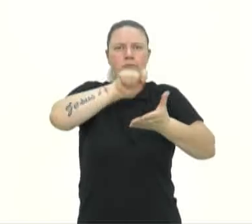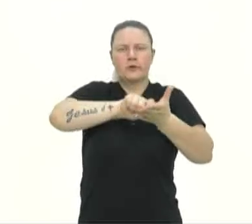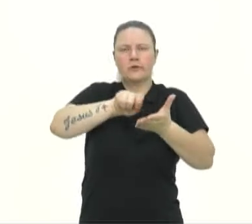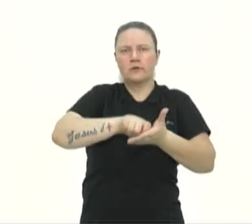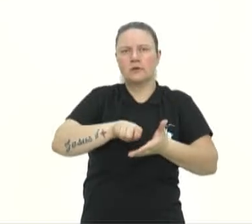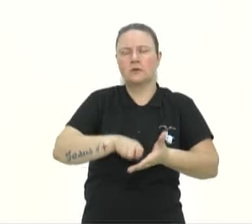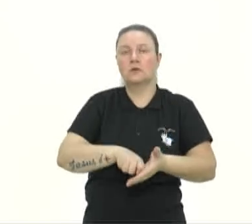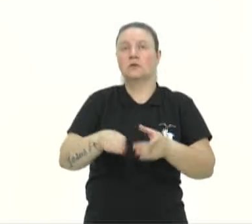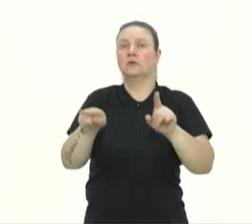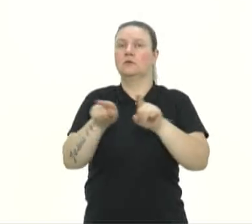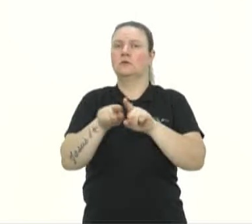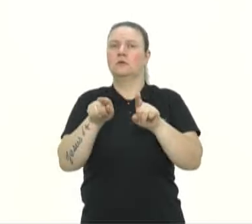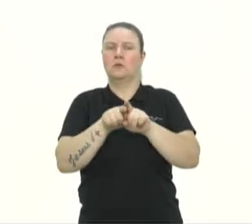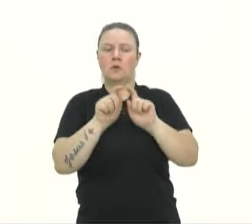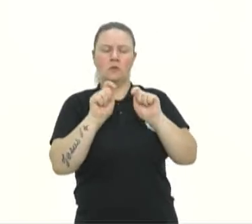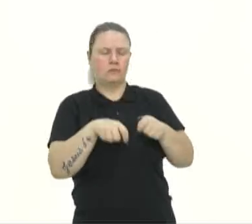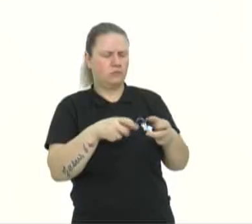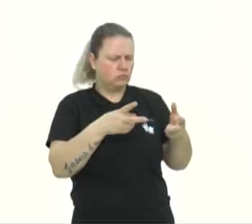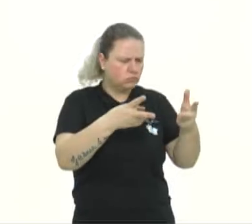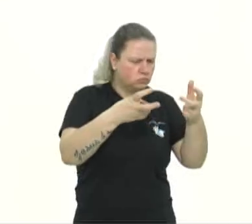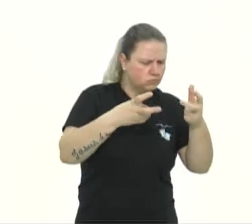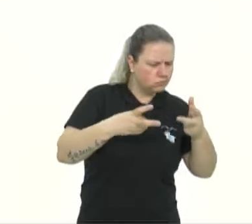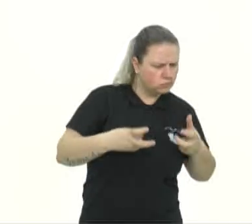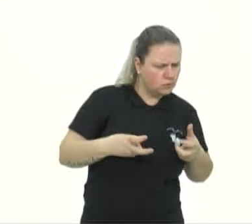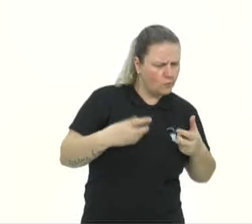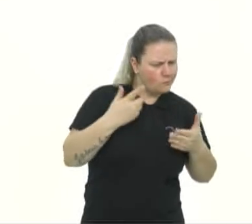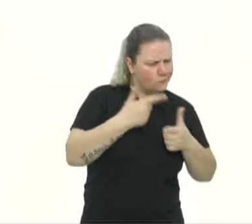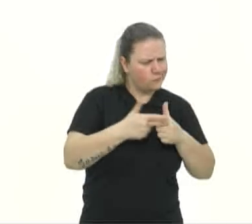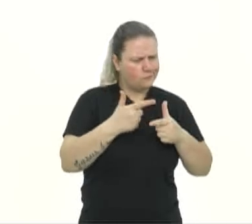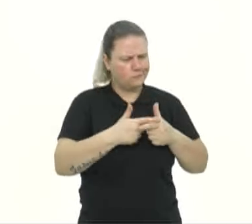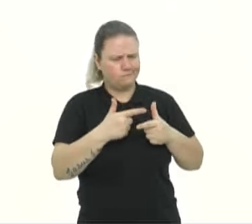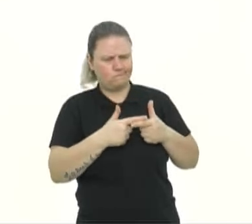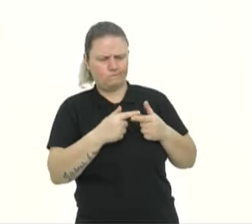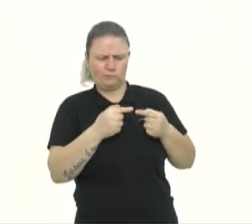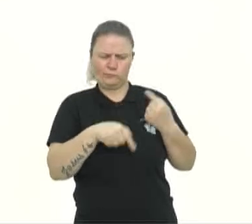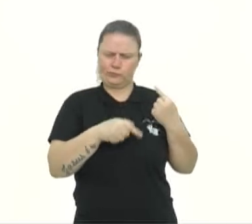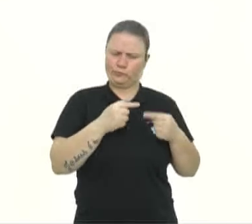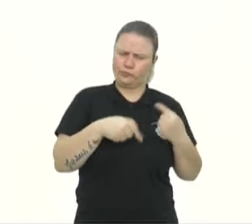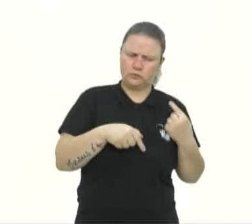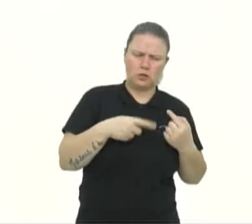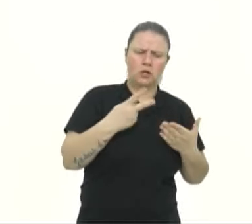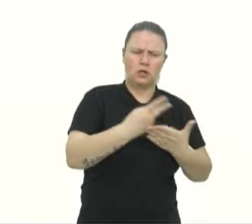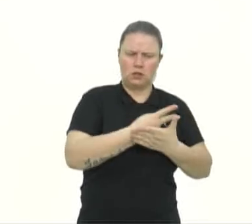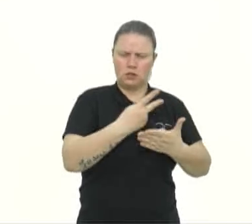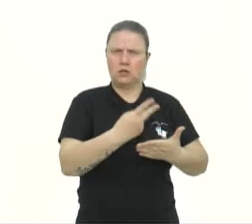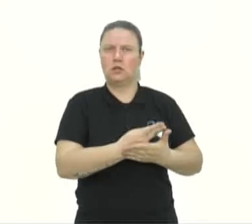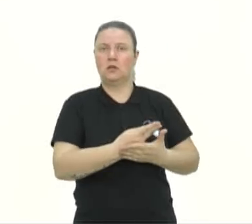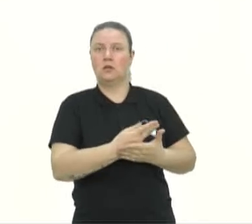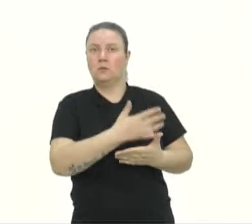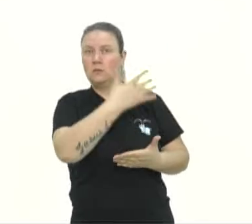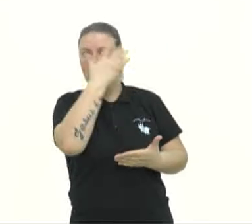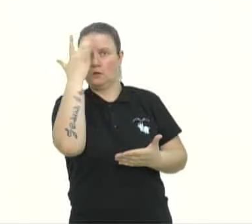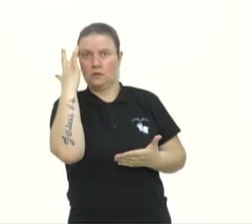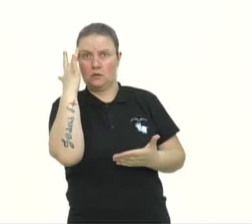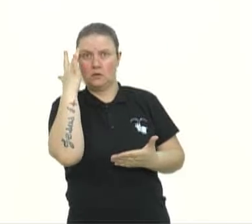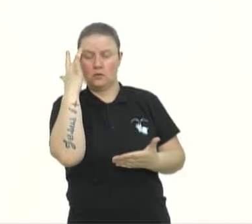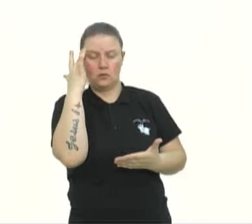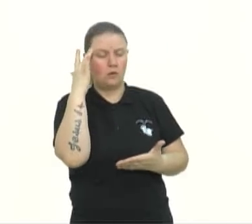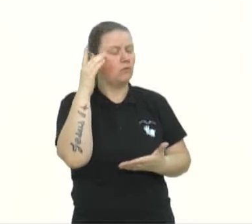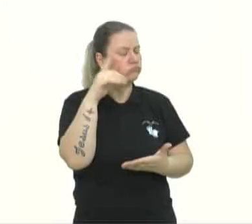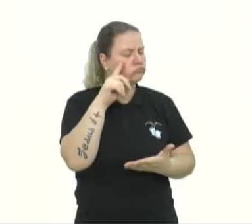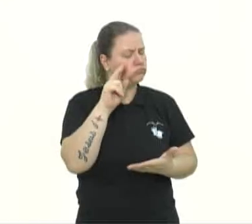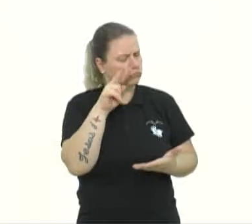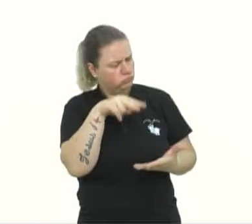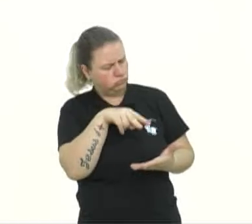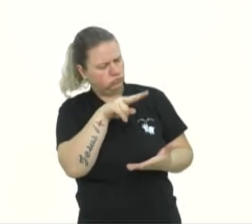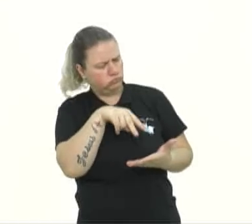tempo de identificar problemas de concordância. Existe a preocupação de que o leitor do enunciado compreenda aquilo que